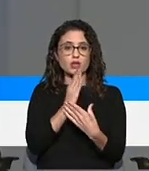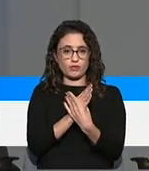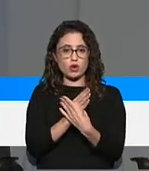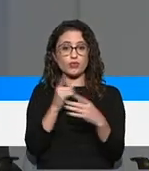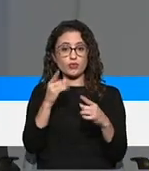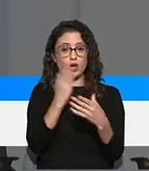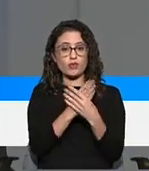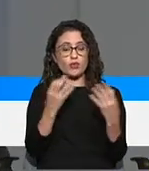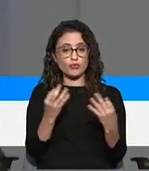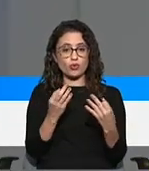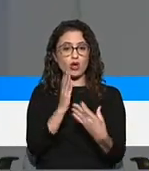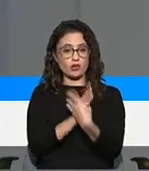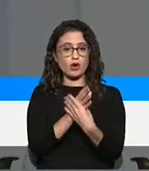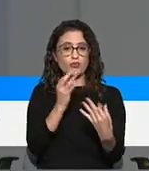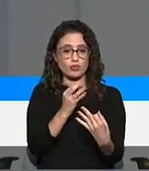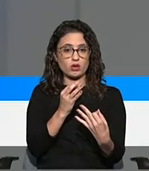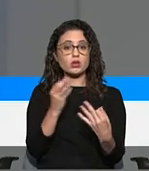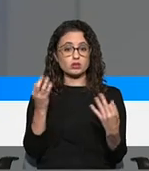arquivado Mas isto foi